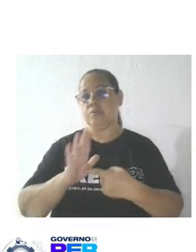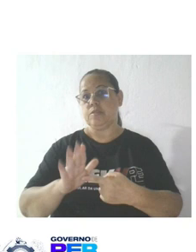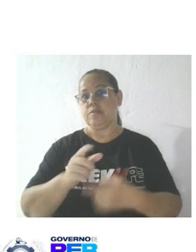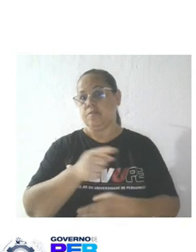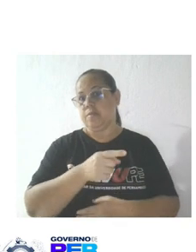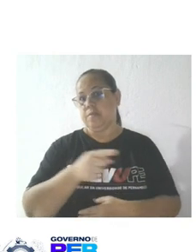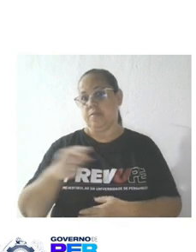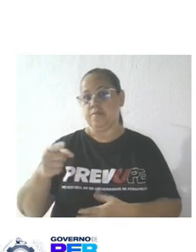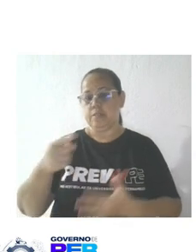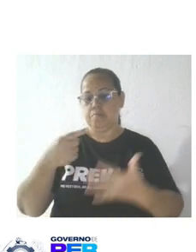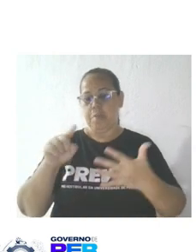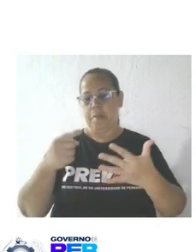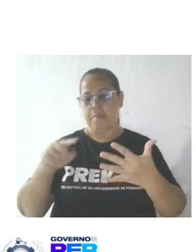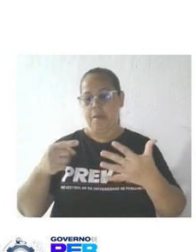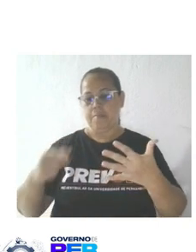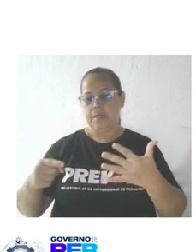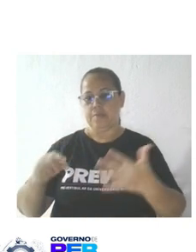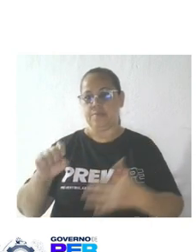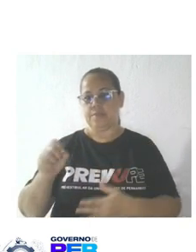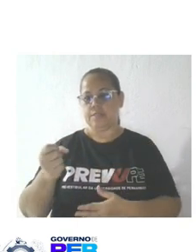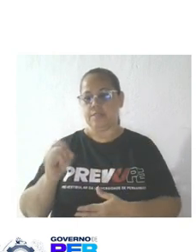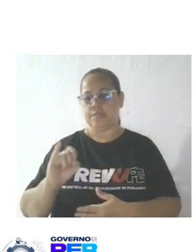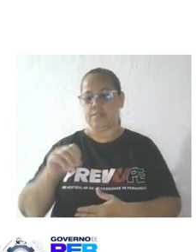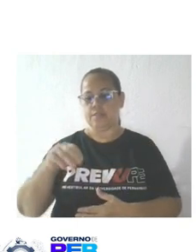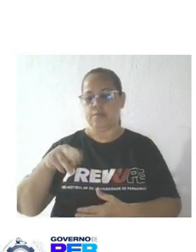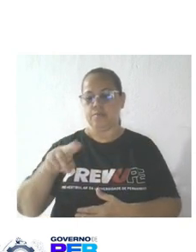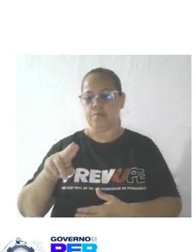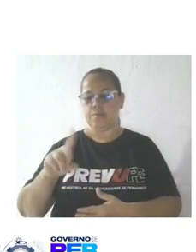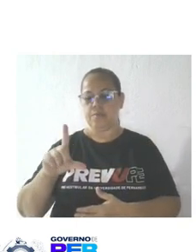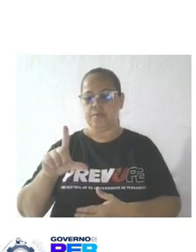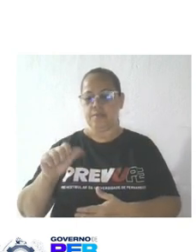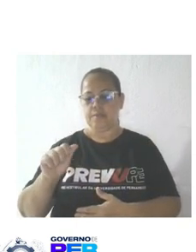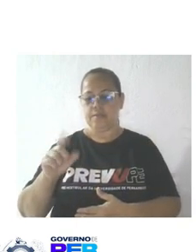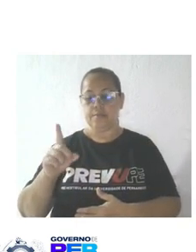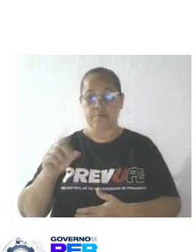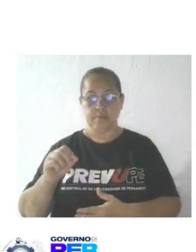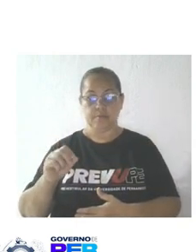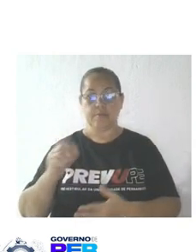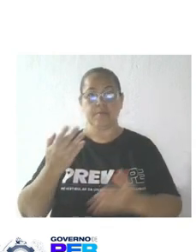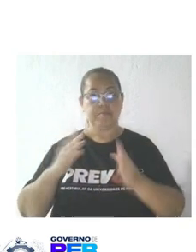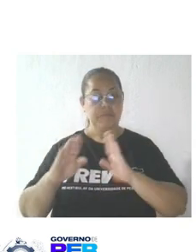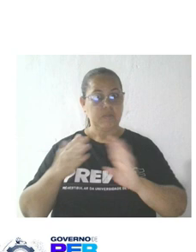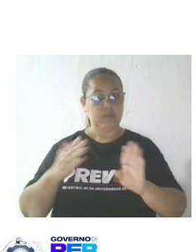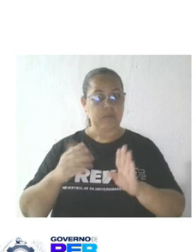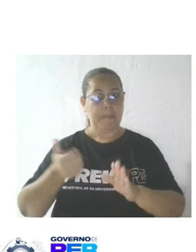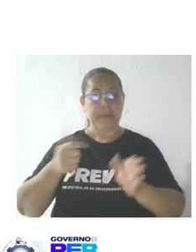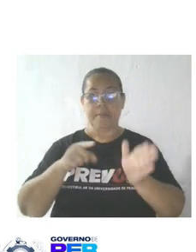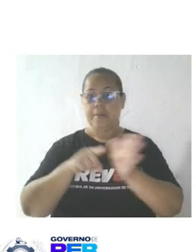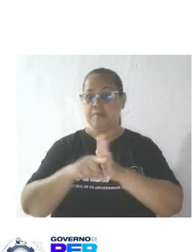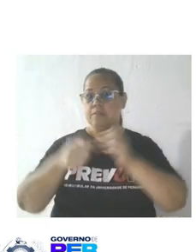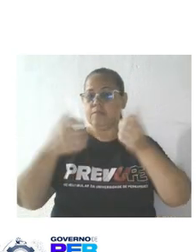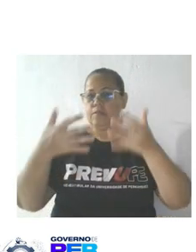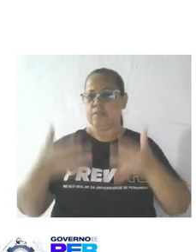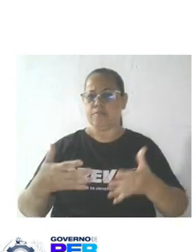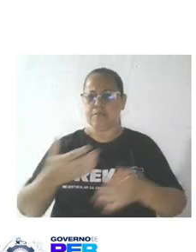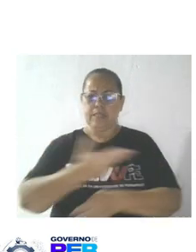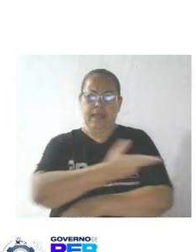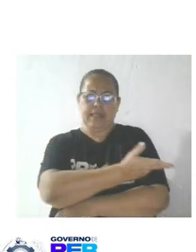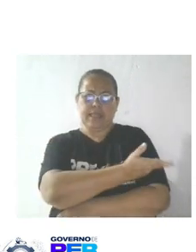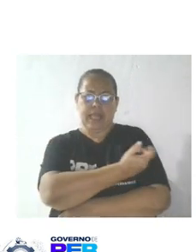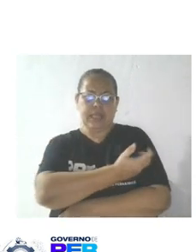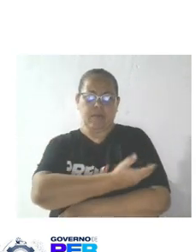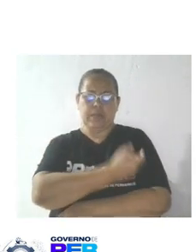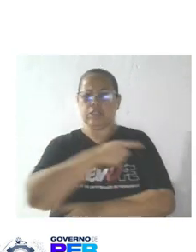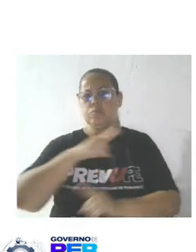trazer para vocês a correção do nosso simulado de biologia, beleza? A primeira questão, o pessoal diz assim, ó. A tatuagem é um